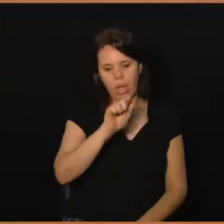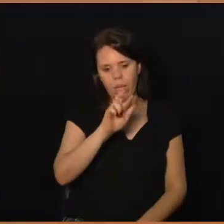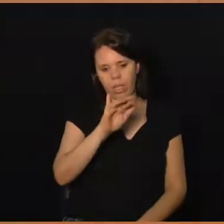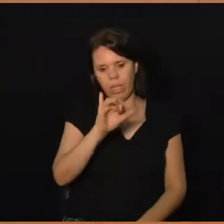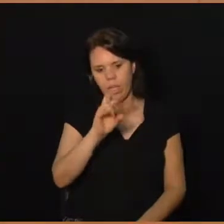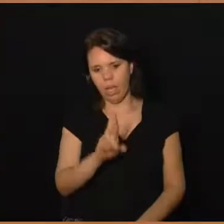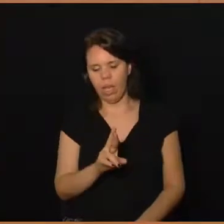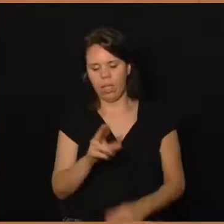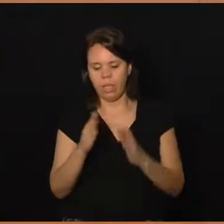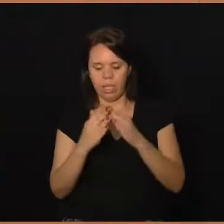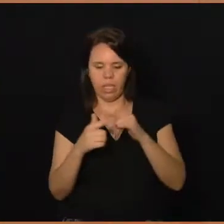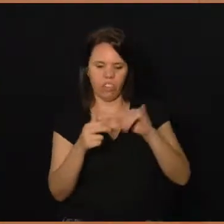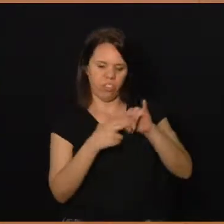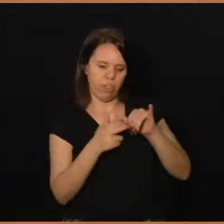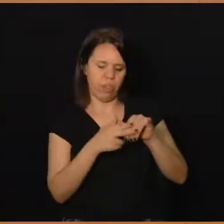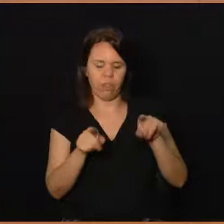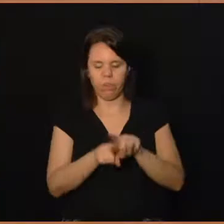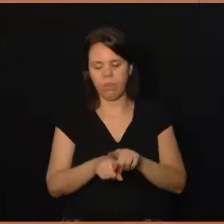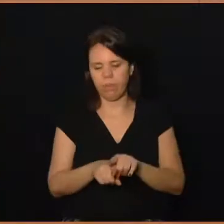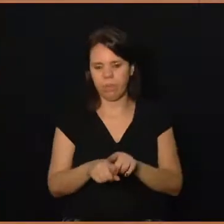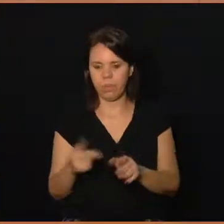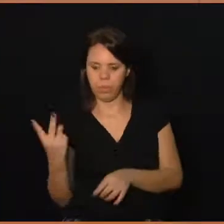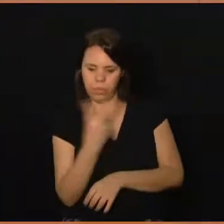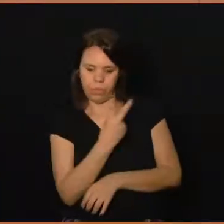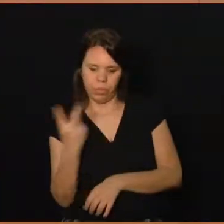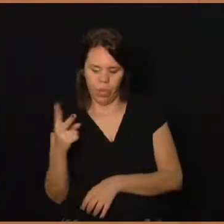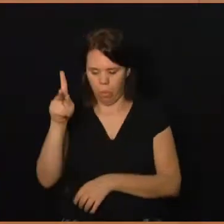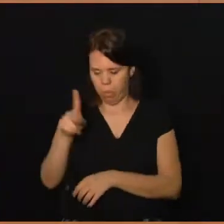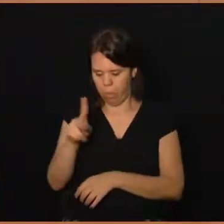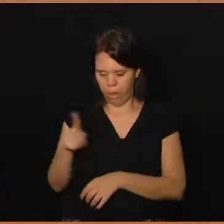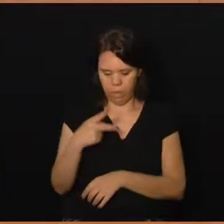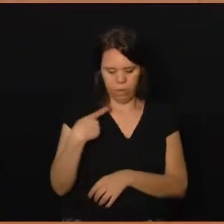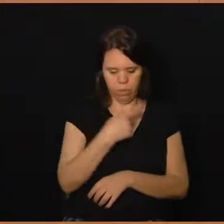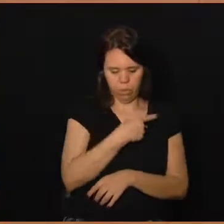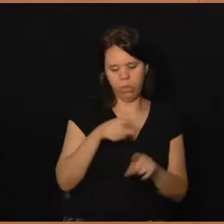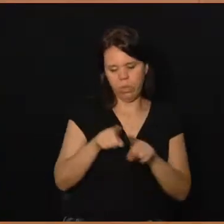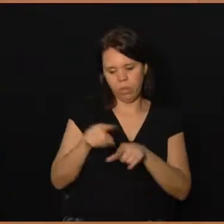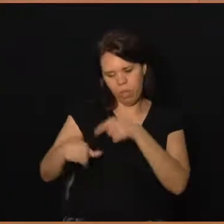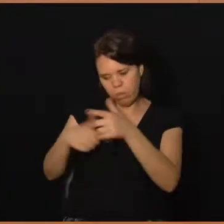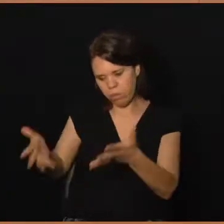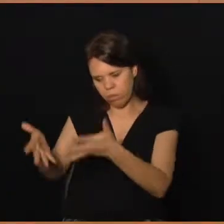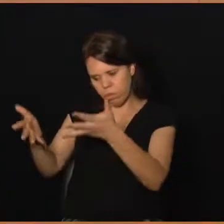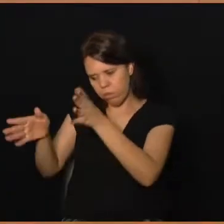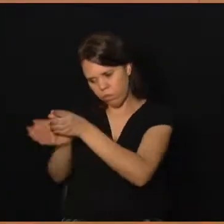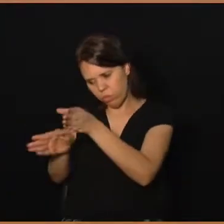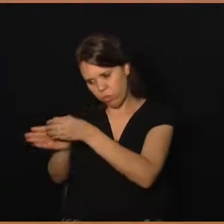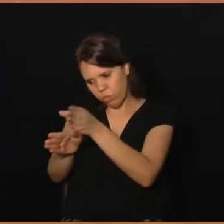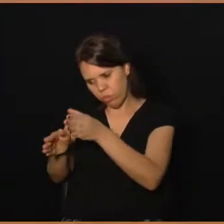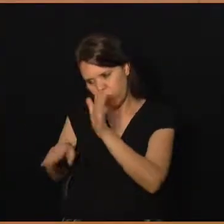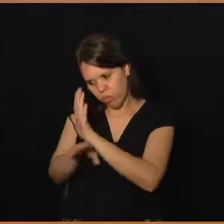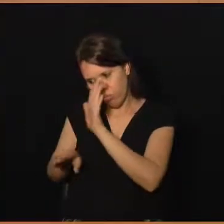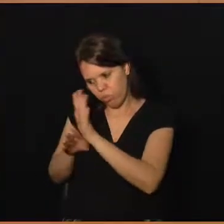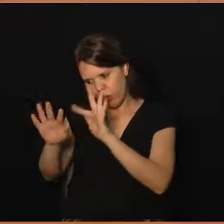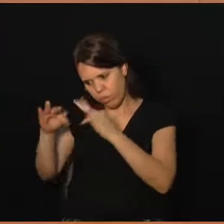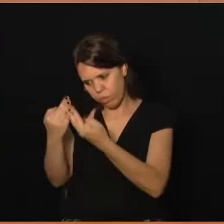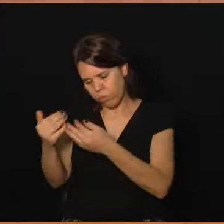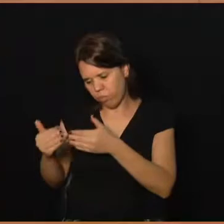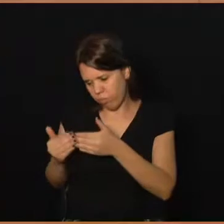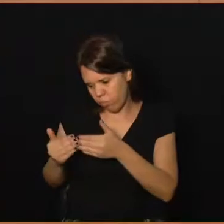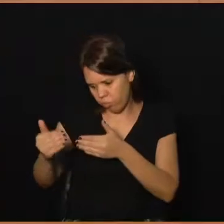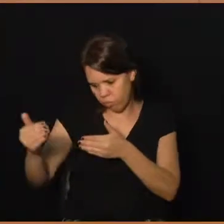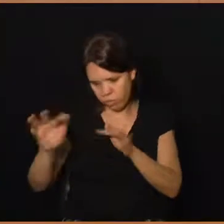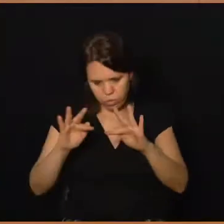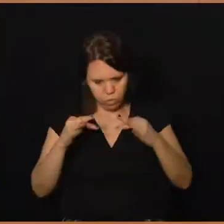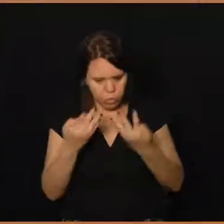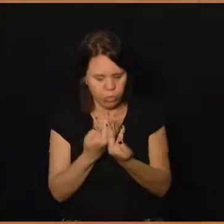pessoas, elas começaram a trabalhar a minha família, orientar, dar conselho, A partir daí, a família começou